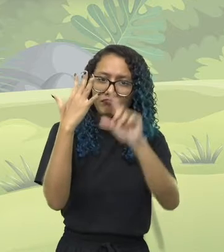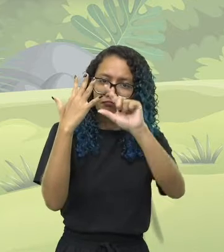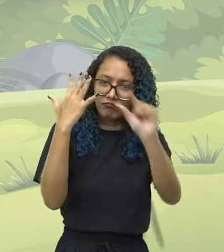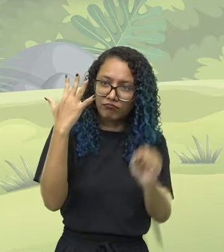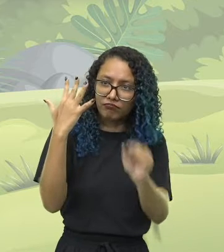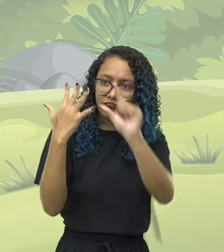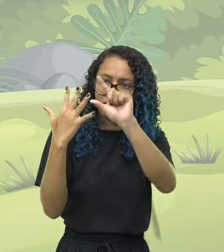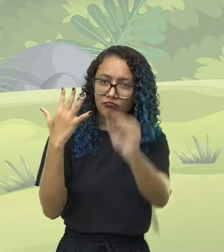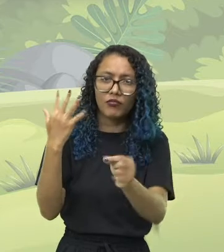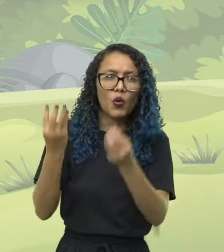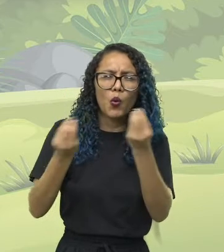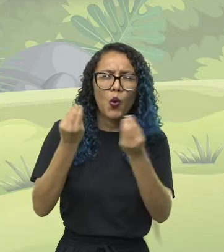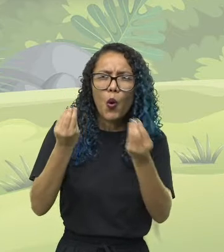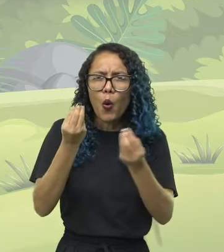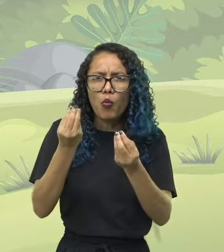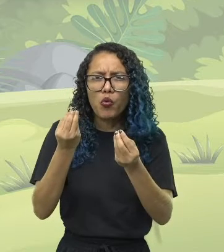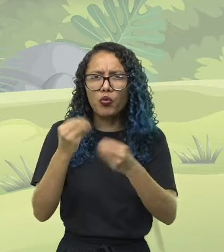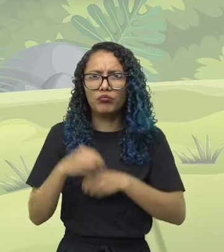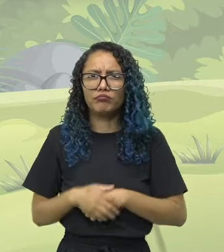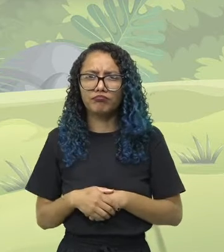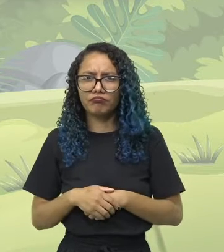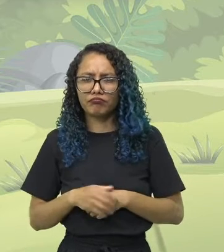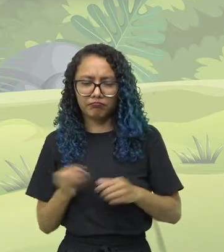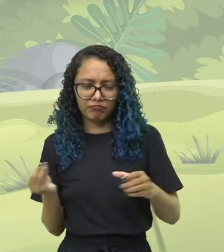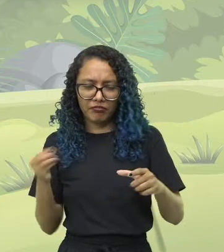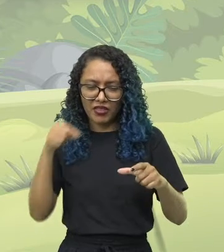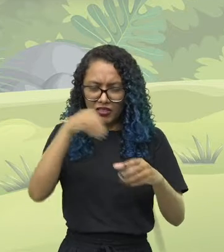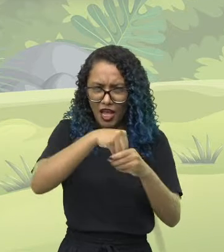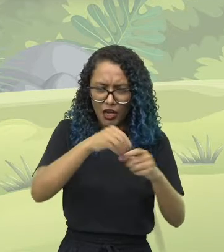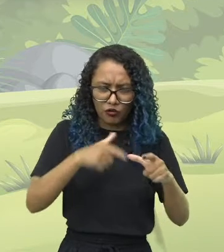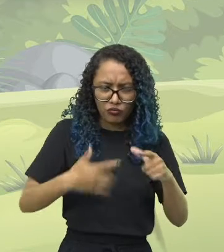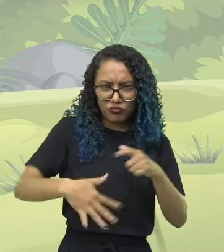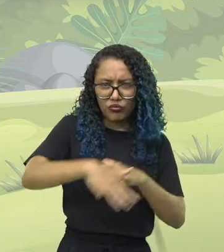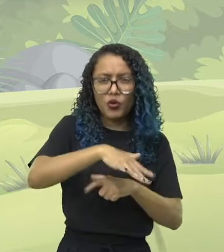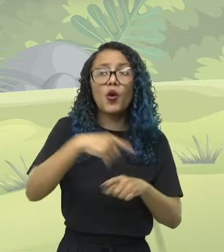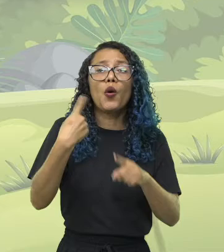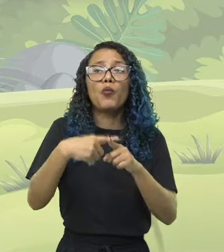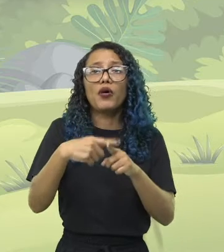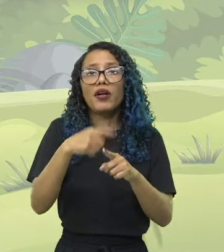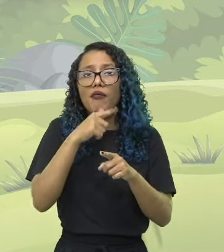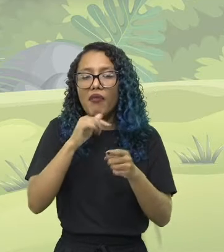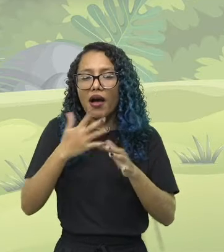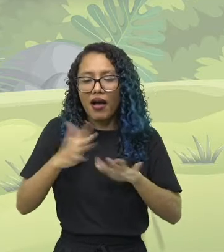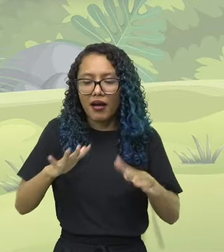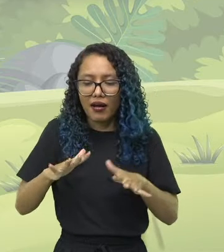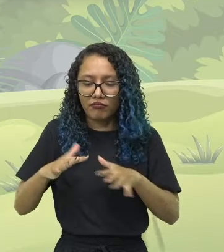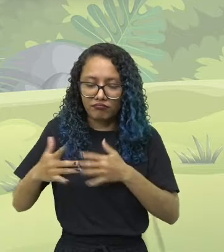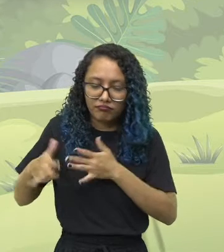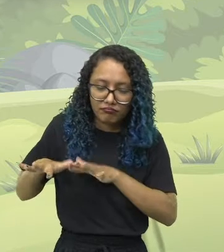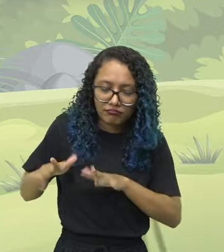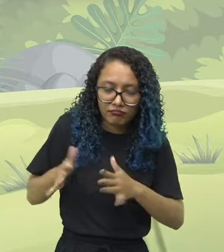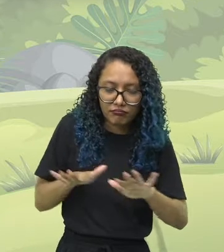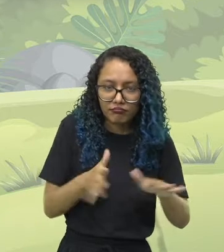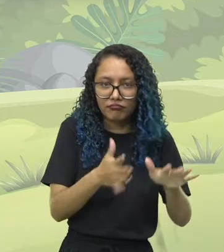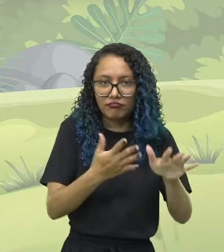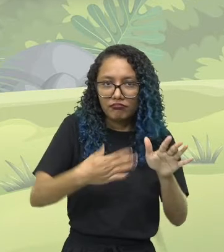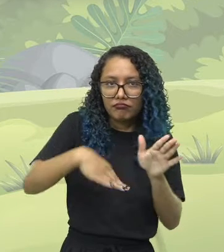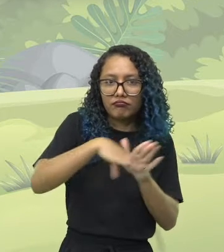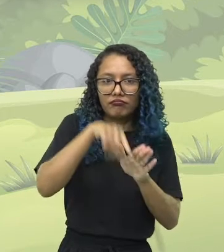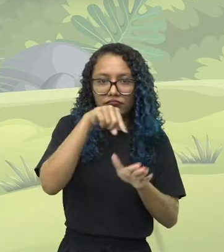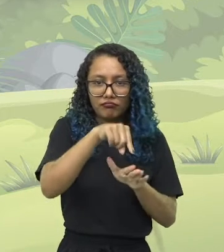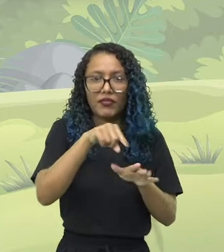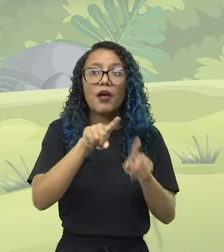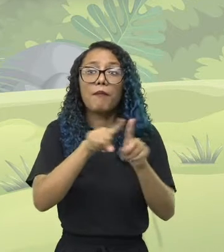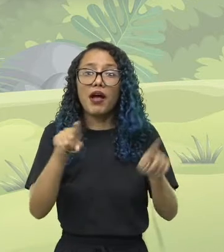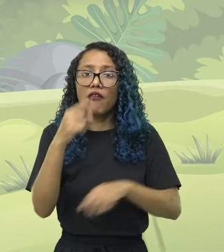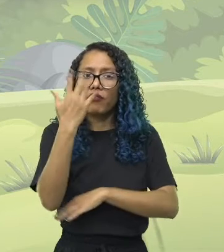é, eles chegaram lá porque suas sementes foram carregadas pela água do mar. Já nas florestas predominam espécies